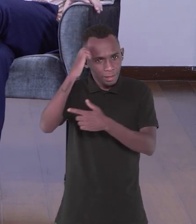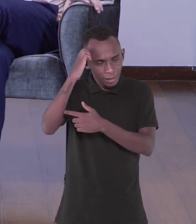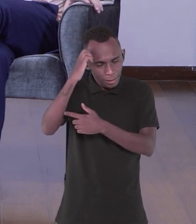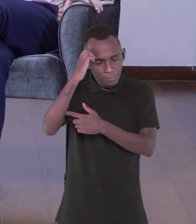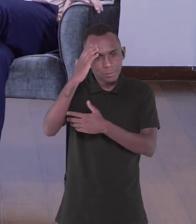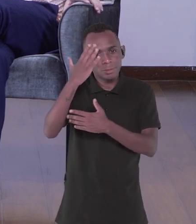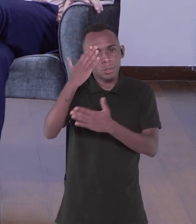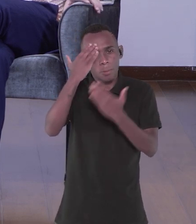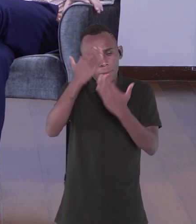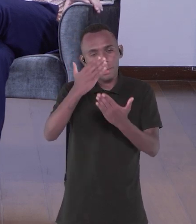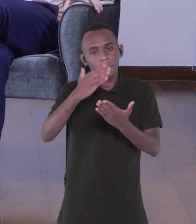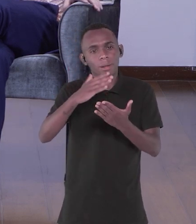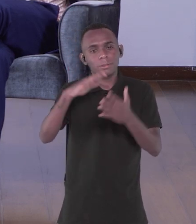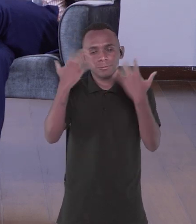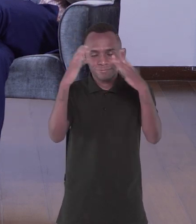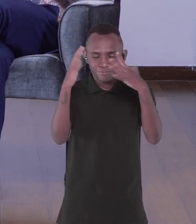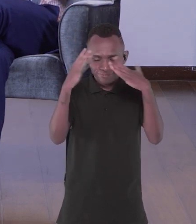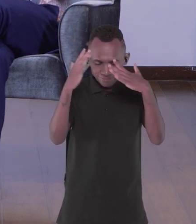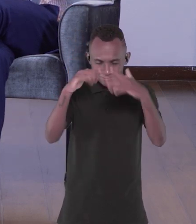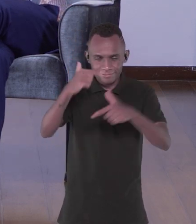muito obrigado pelo seu trabalho.